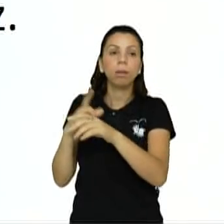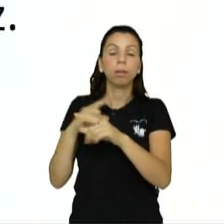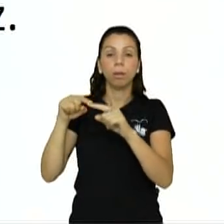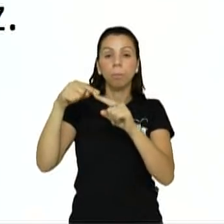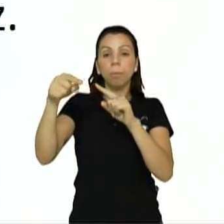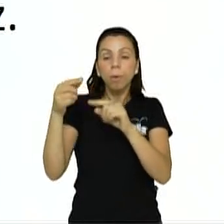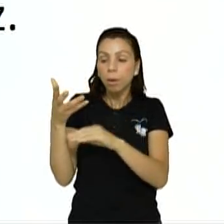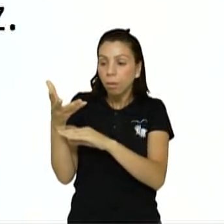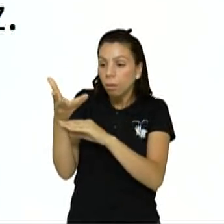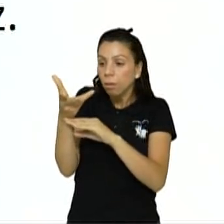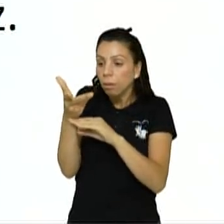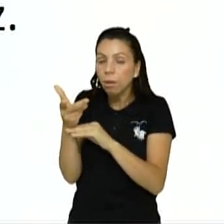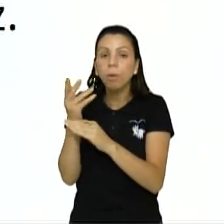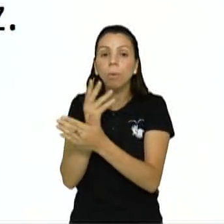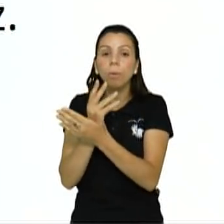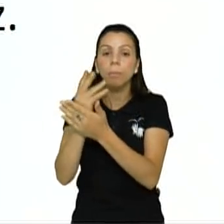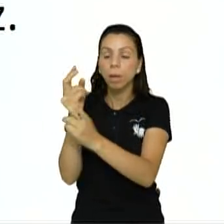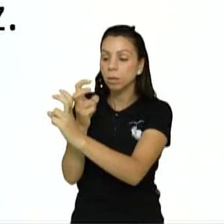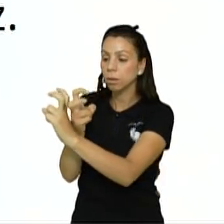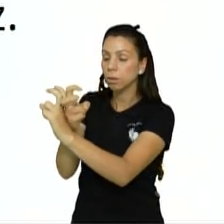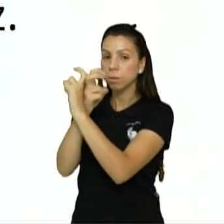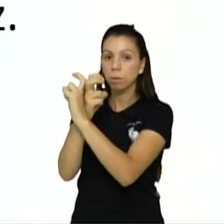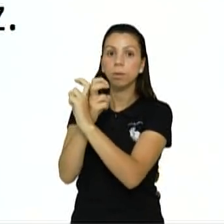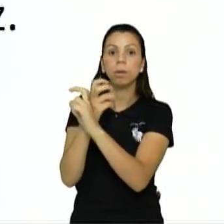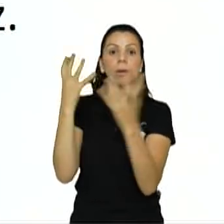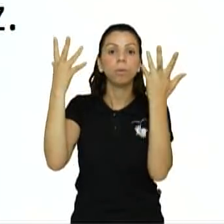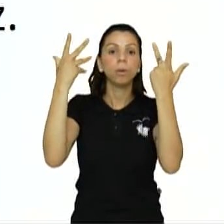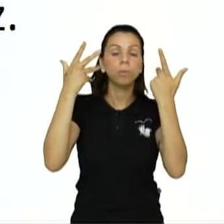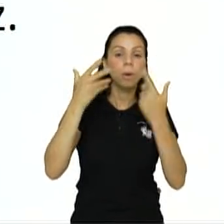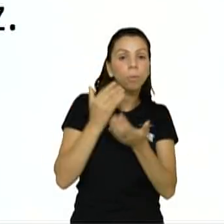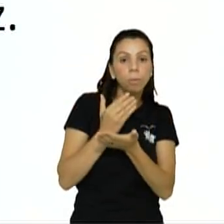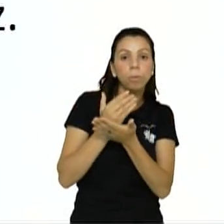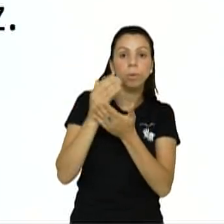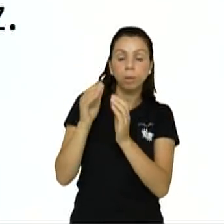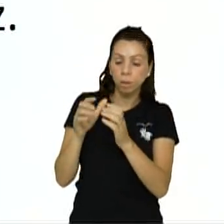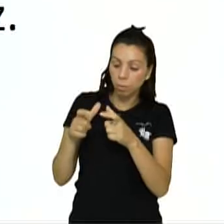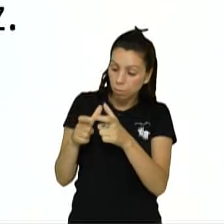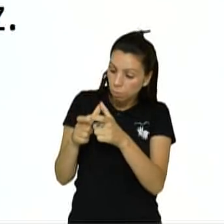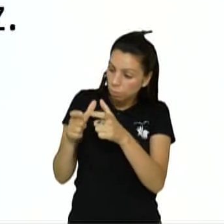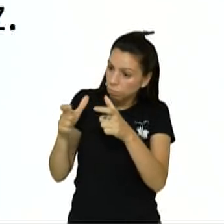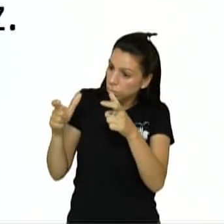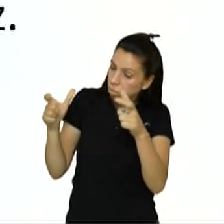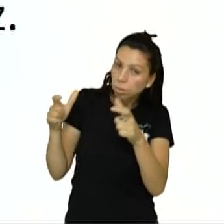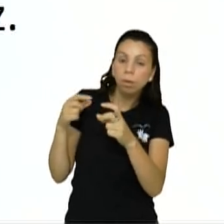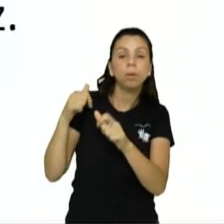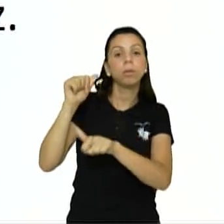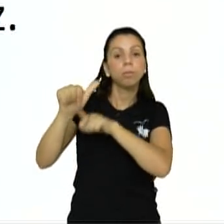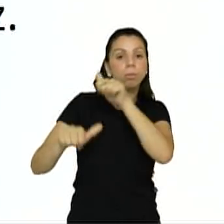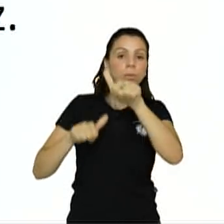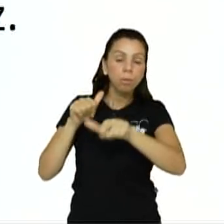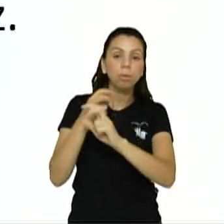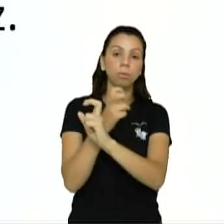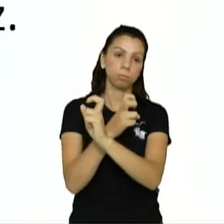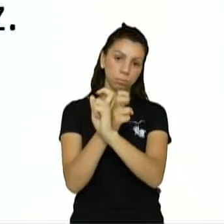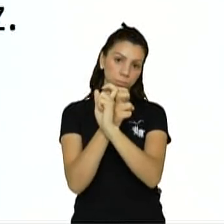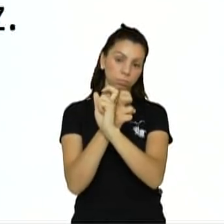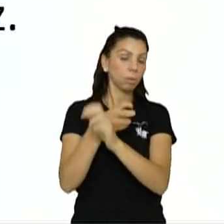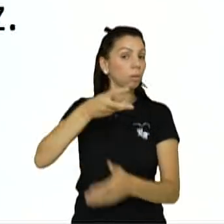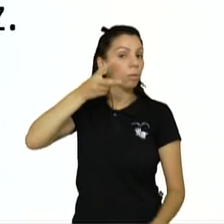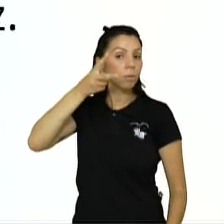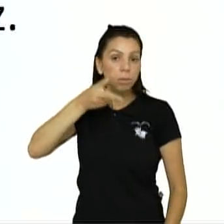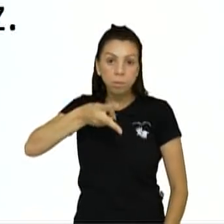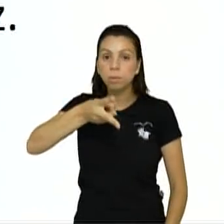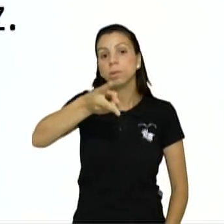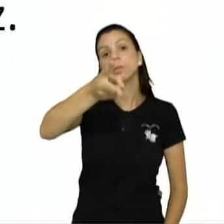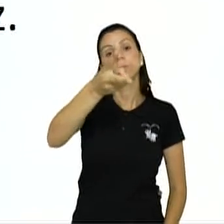de volta e o animal conseguiu crescer e conseguiu trocar essa pele, esse esqueleto externo. Então ele sempre faz isso